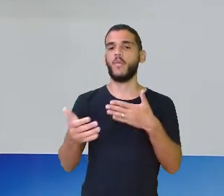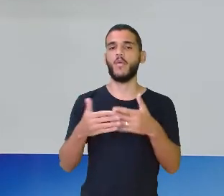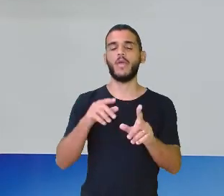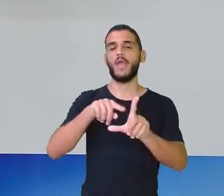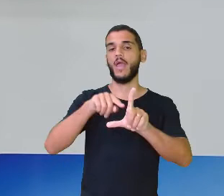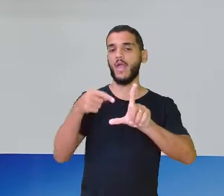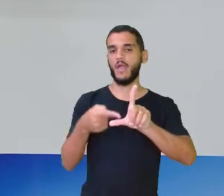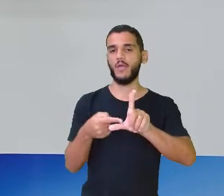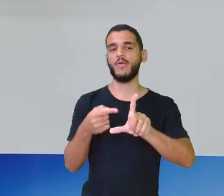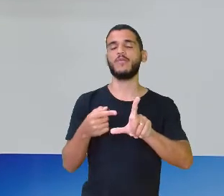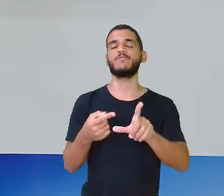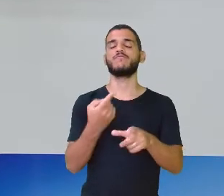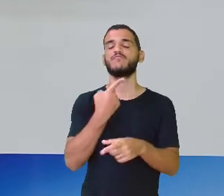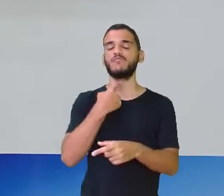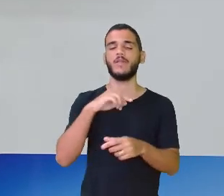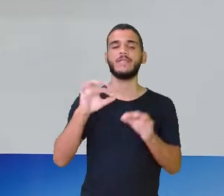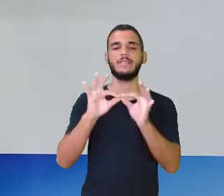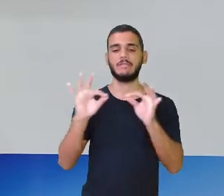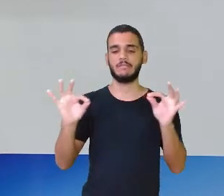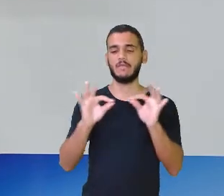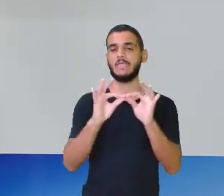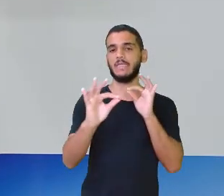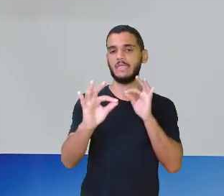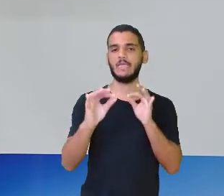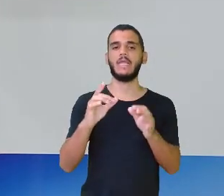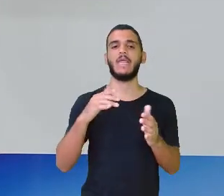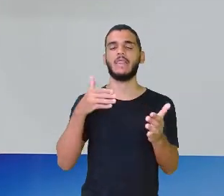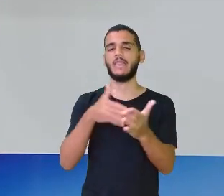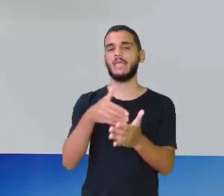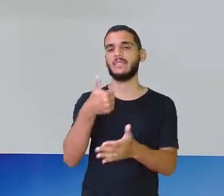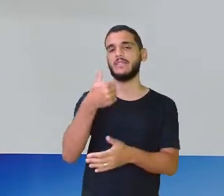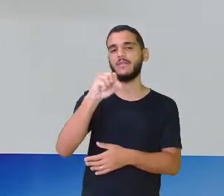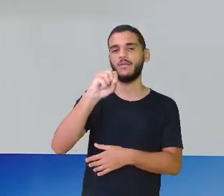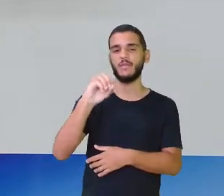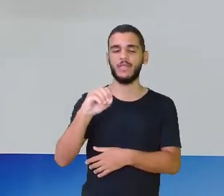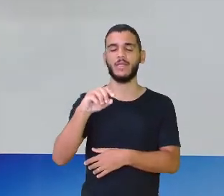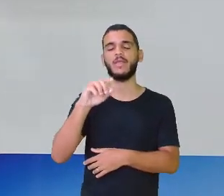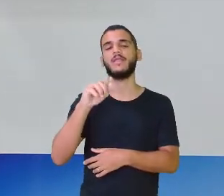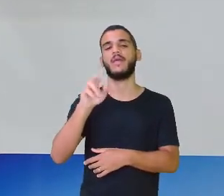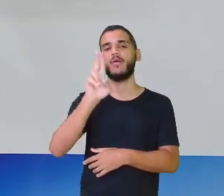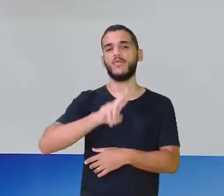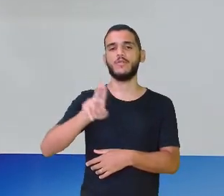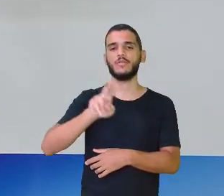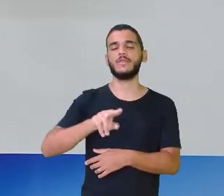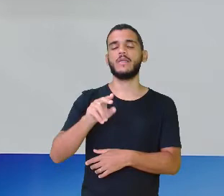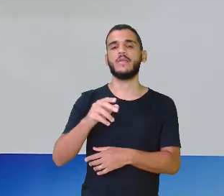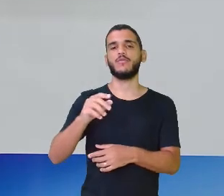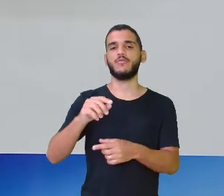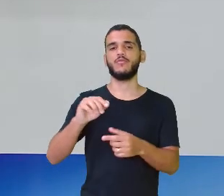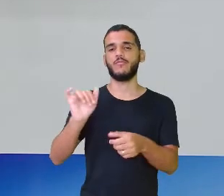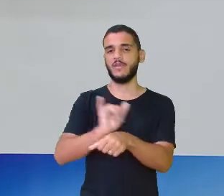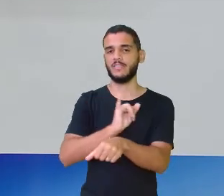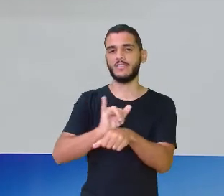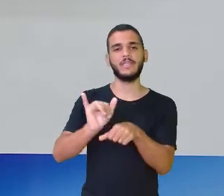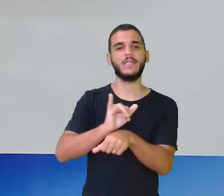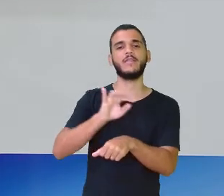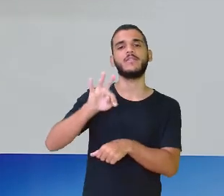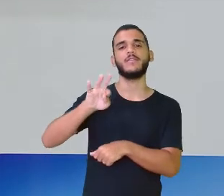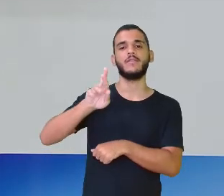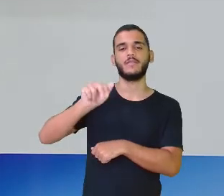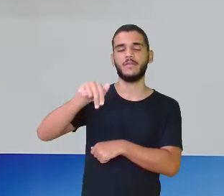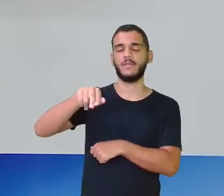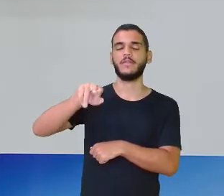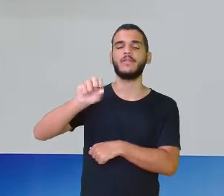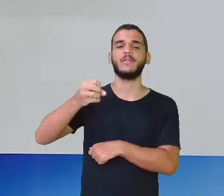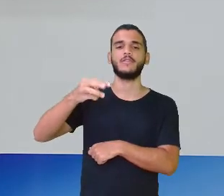queira medir até os 180, esse tipo de transferidor já me ajuda. Se eu quisesse medir mais